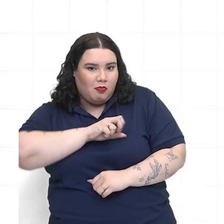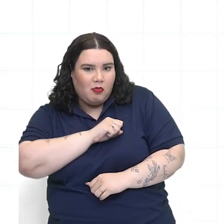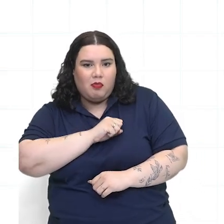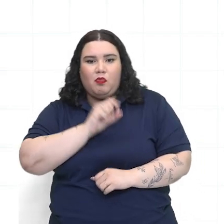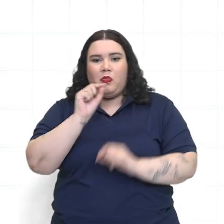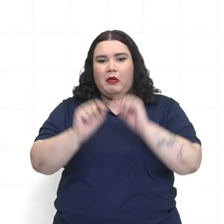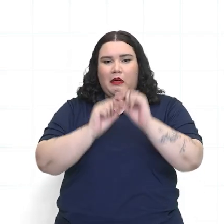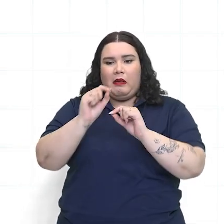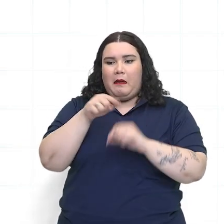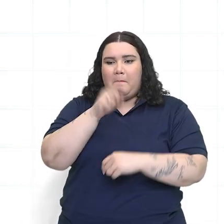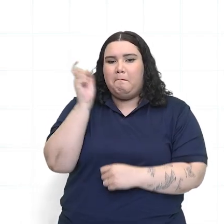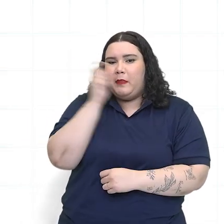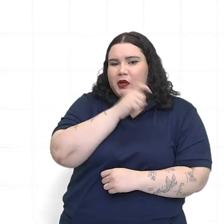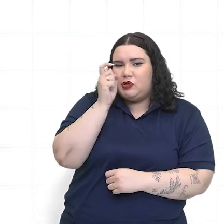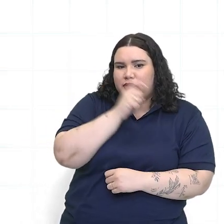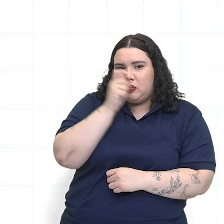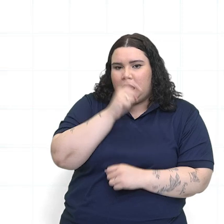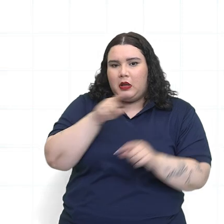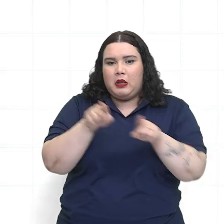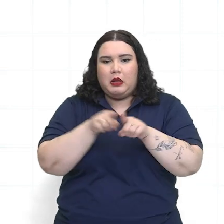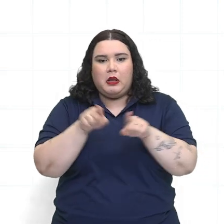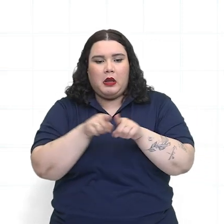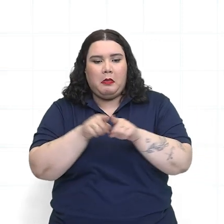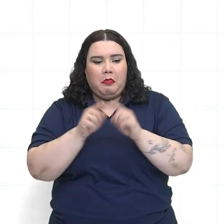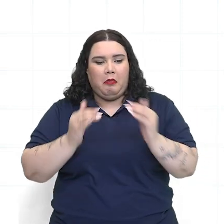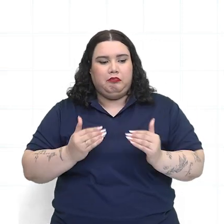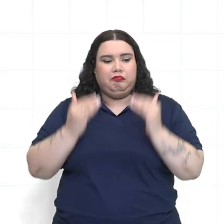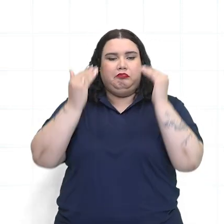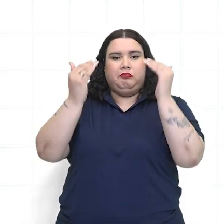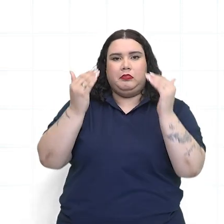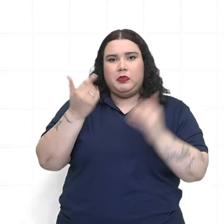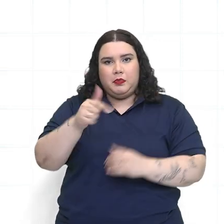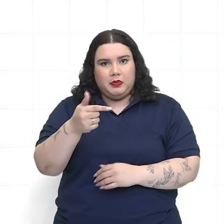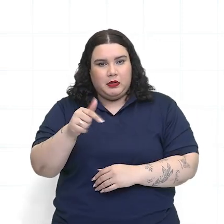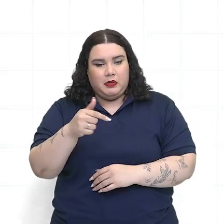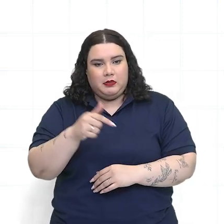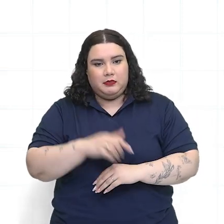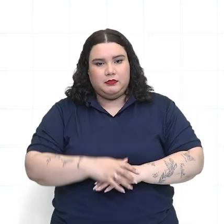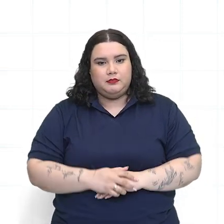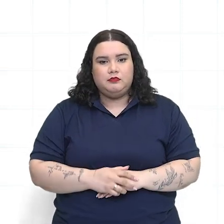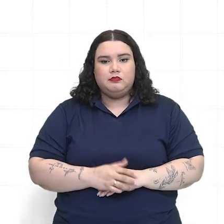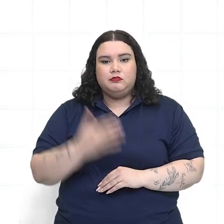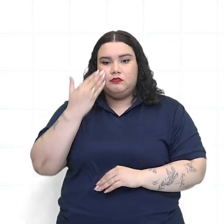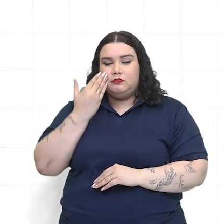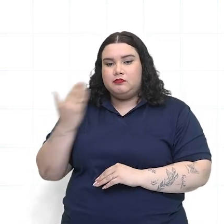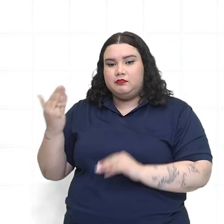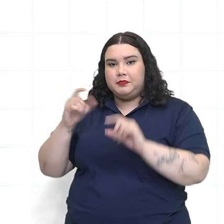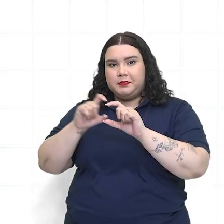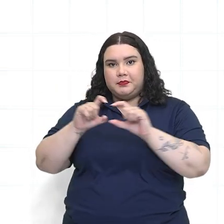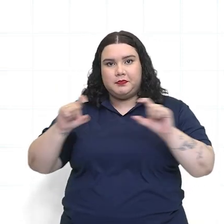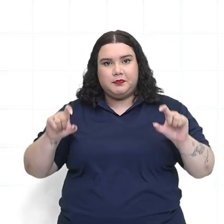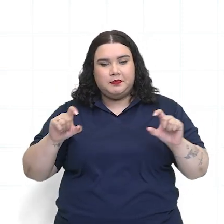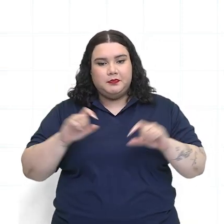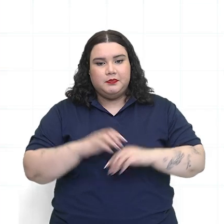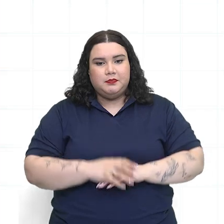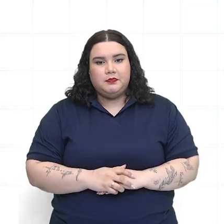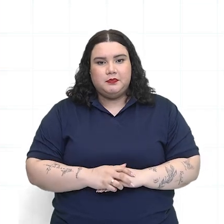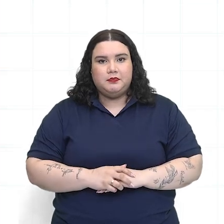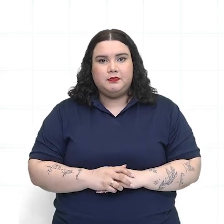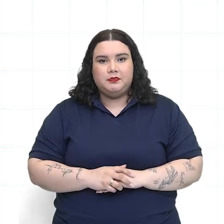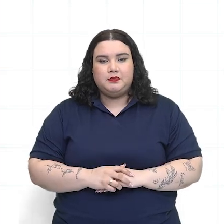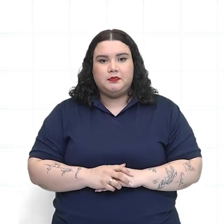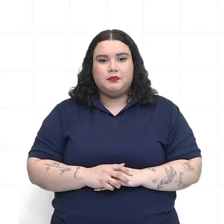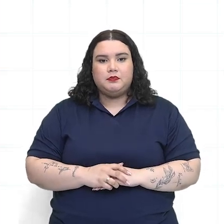não trata com leviandade, não se ensoberbece. 1 Coríntios 13, 1-4.